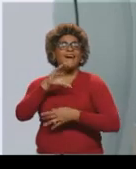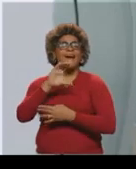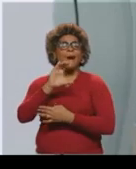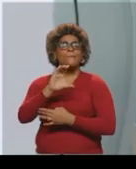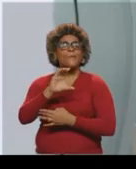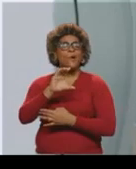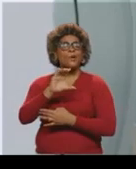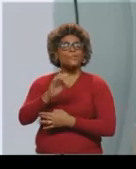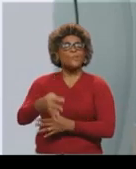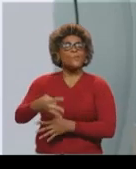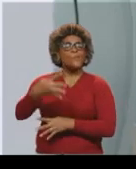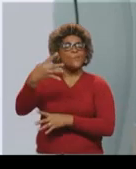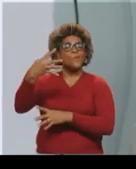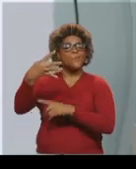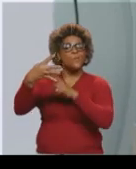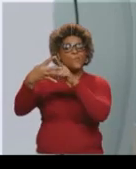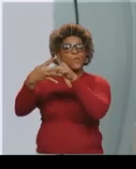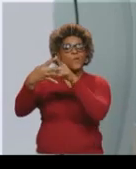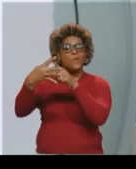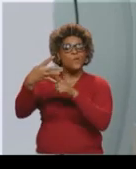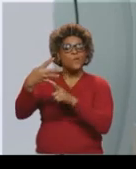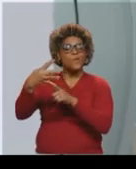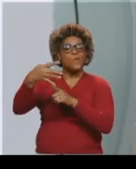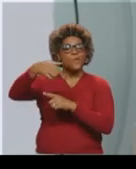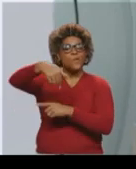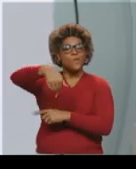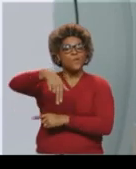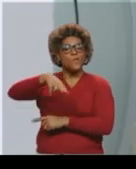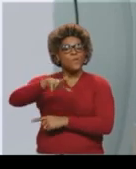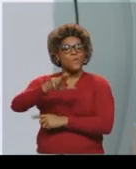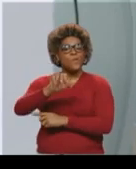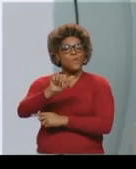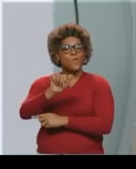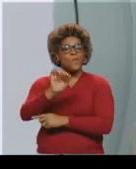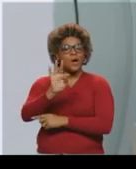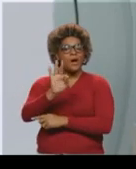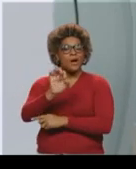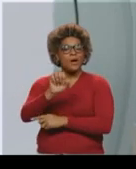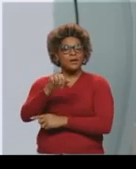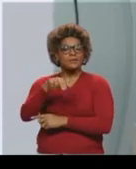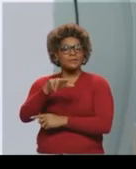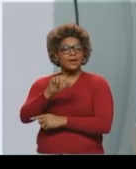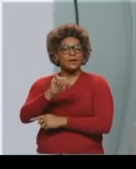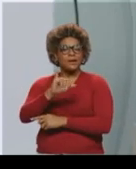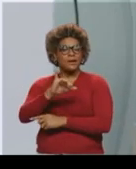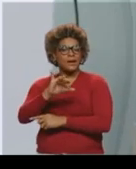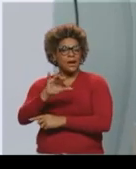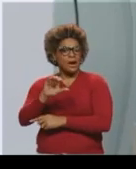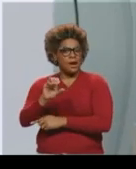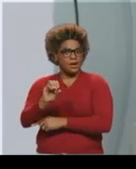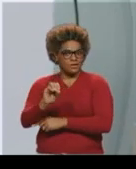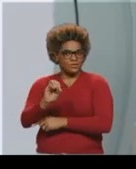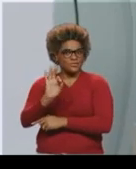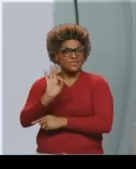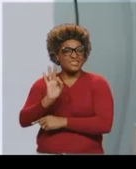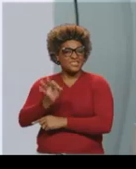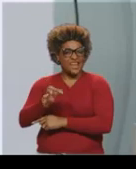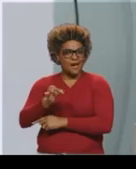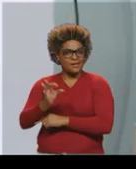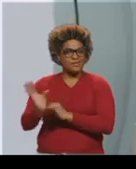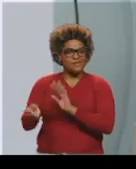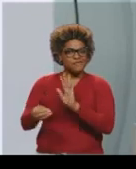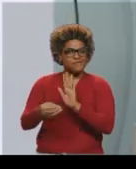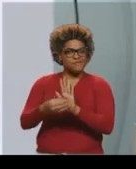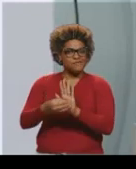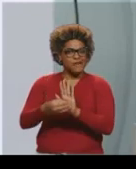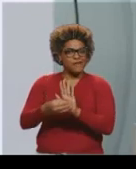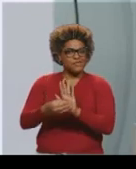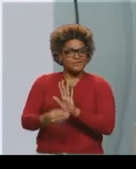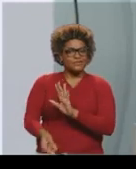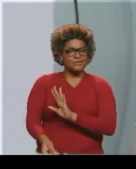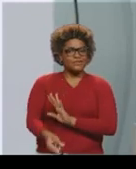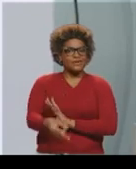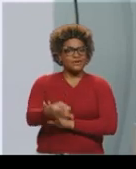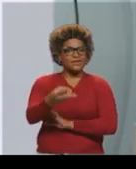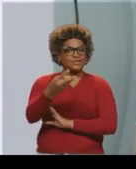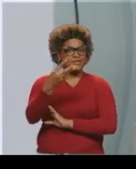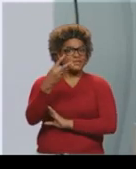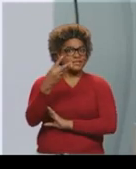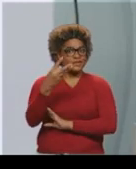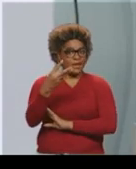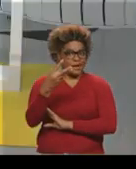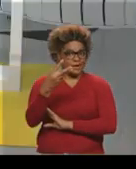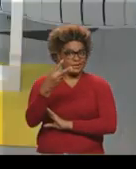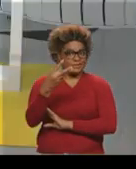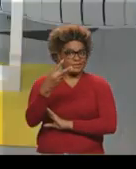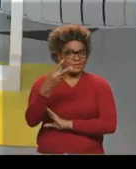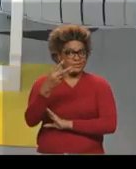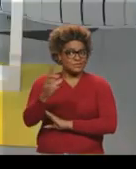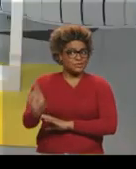2 ligações, falta 2 hidrogênios. Aqui eu tenho 3 ligações, falta 1 hidrogênio. Então, agora eu tenho a